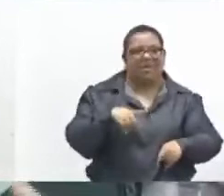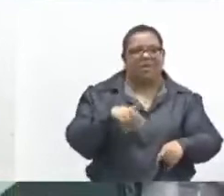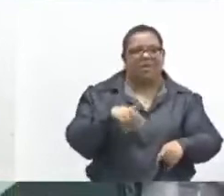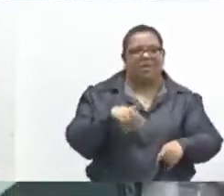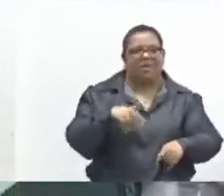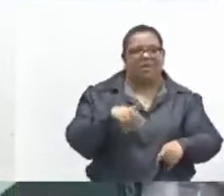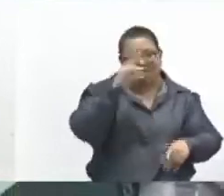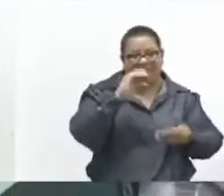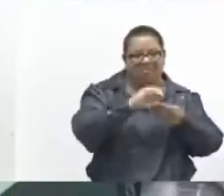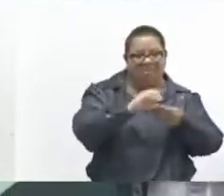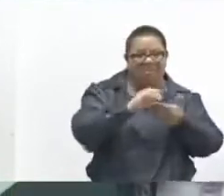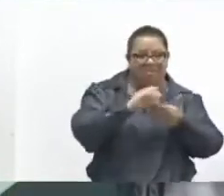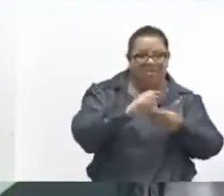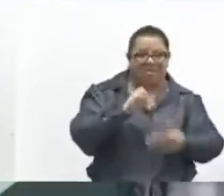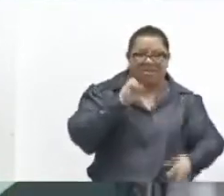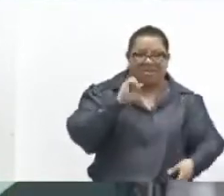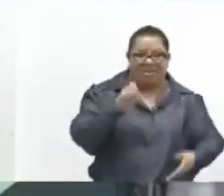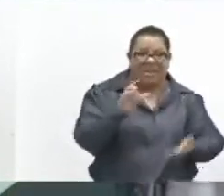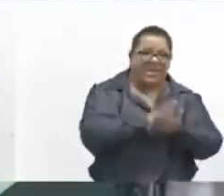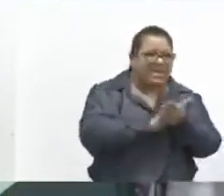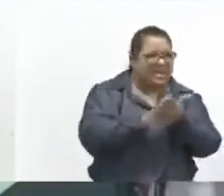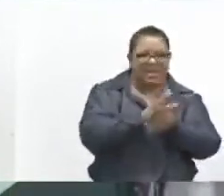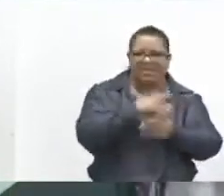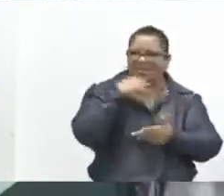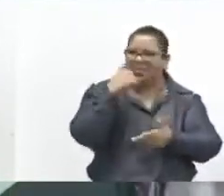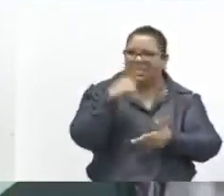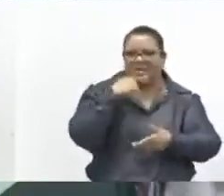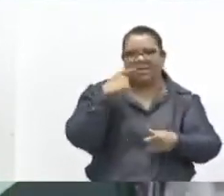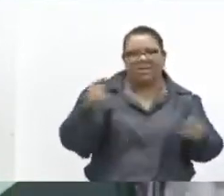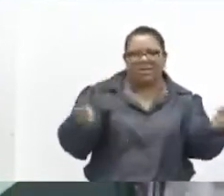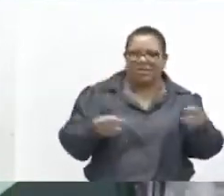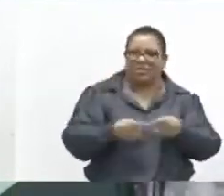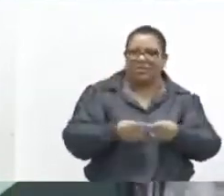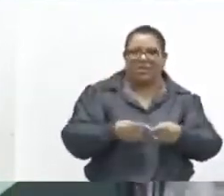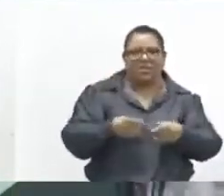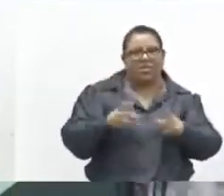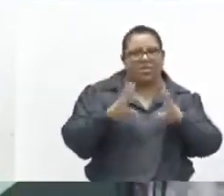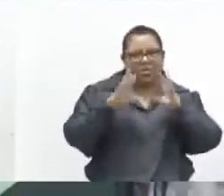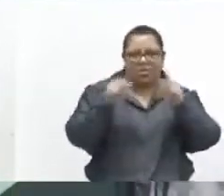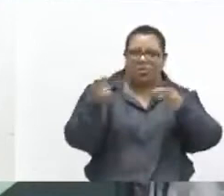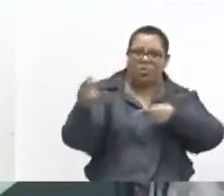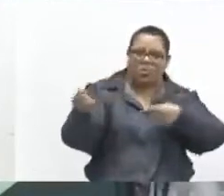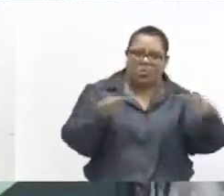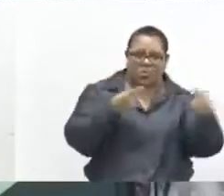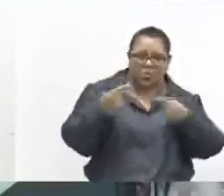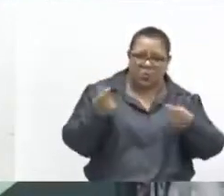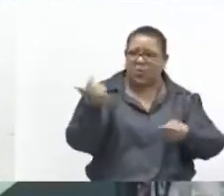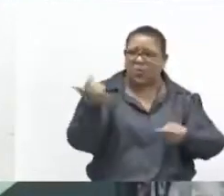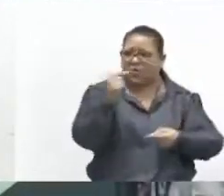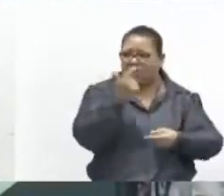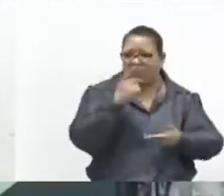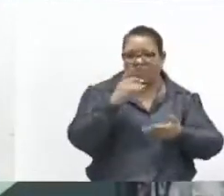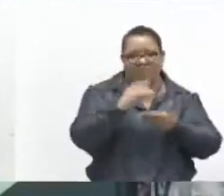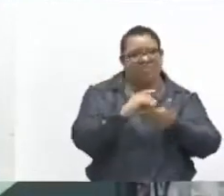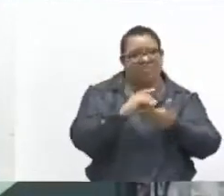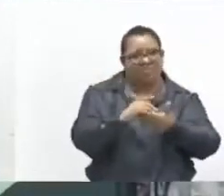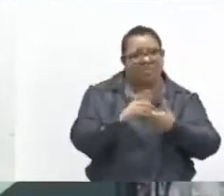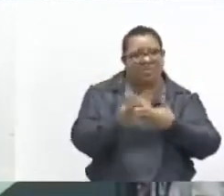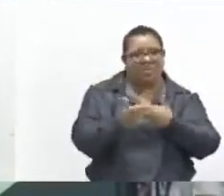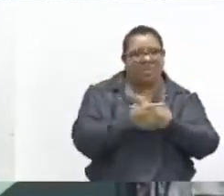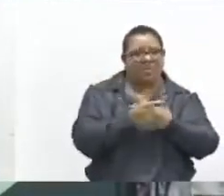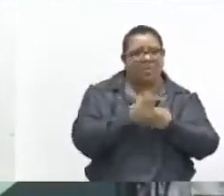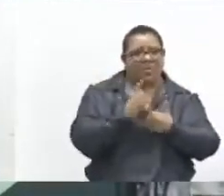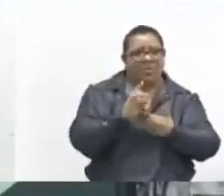do orçamento, porque sem orçamento a gente não consegue cumprir. Qualquer política pública, se não tiver orçamento, ela não vai passar do papel,